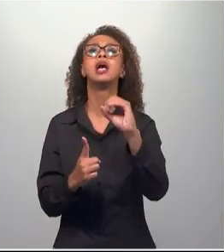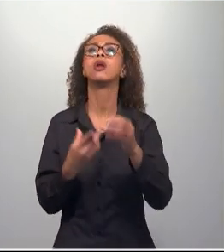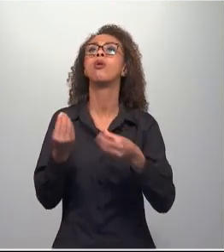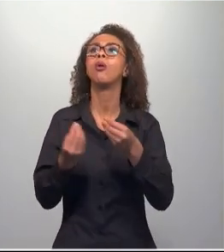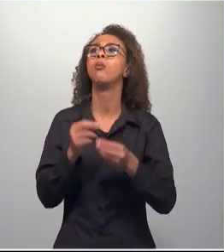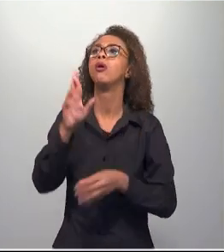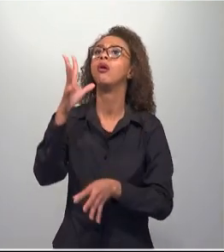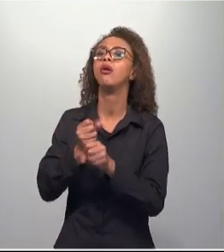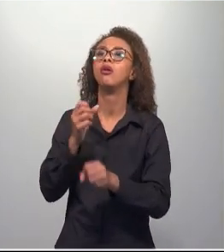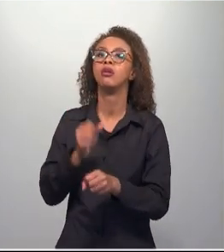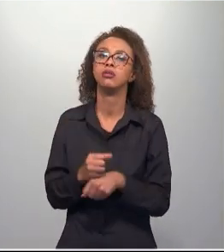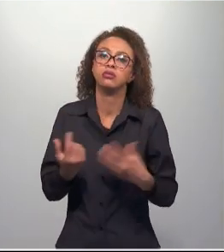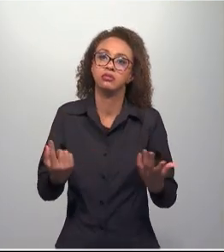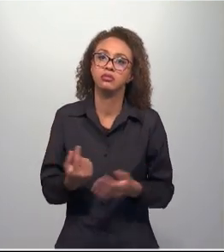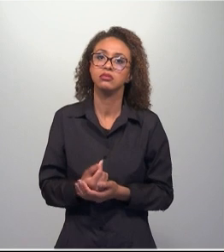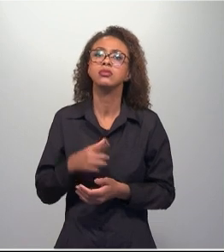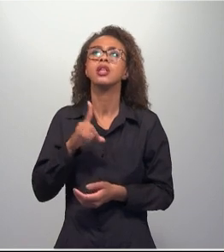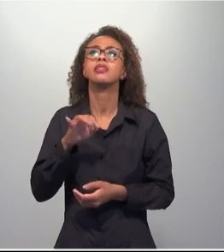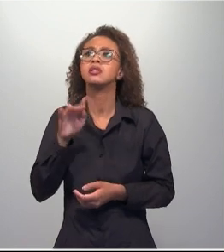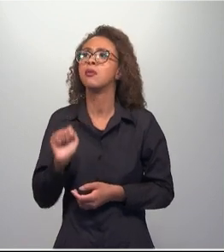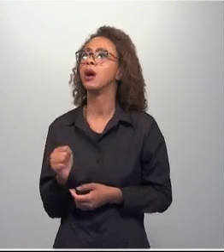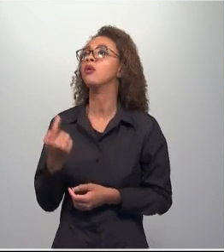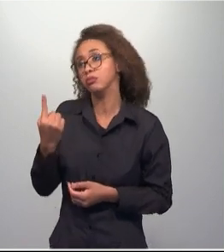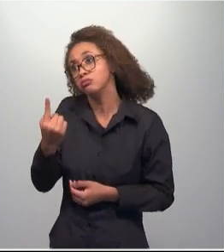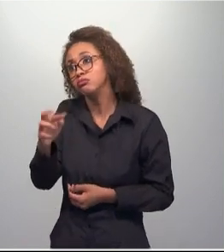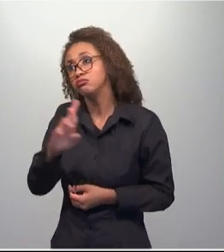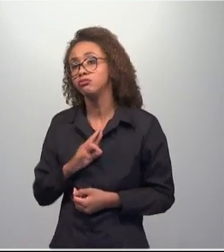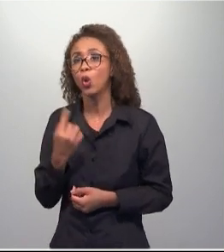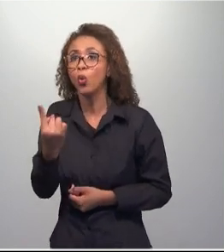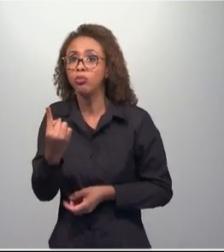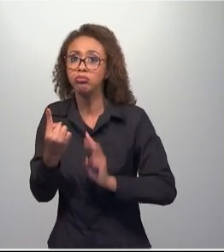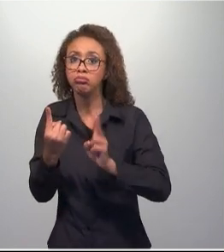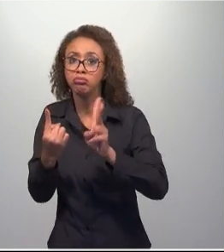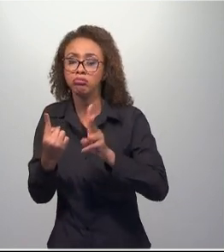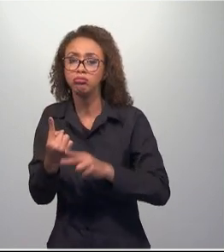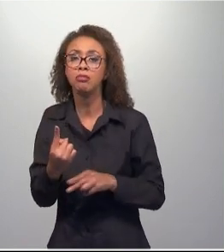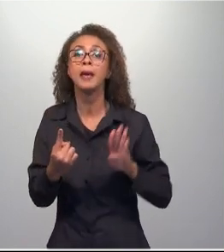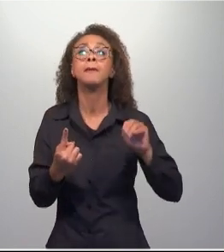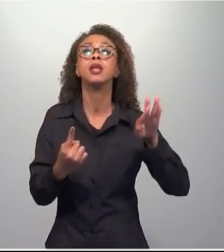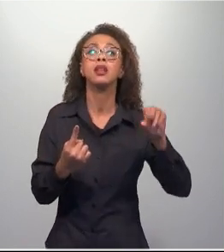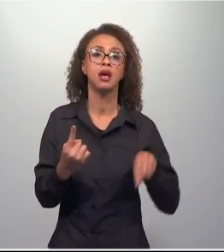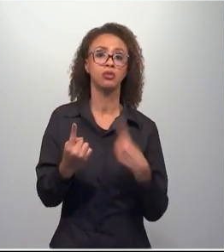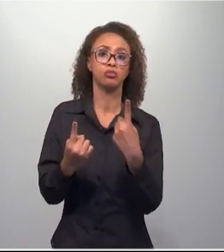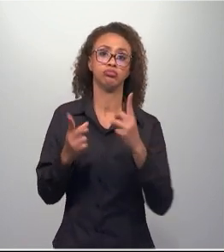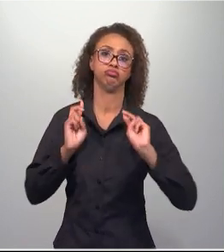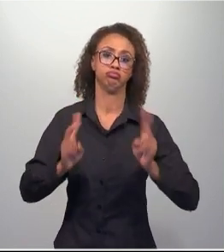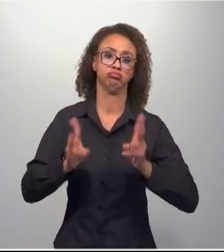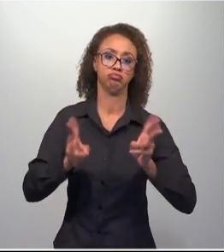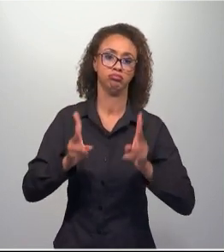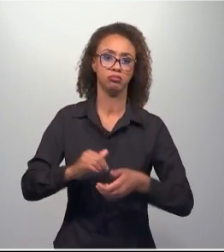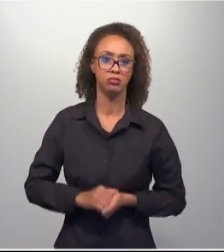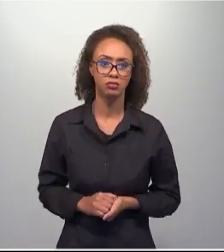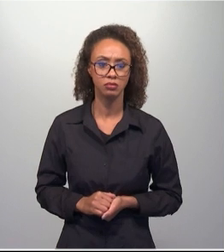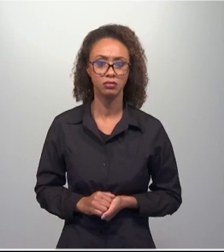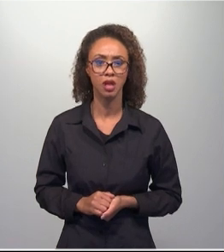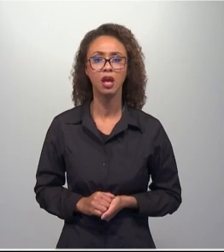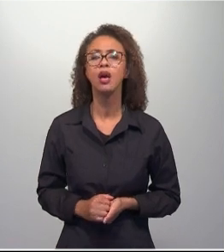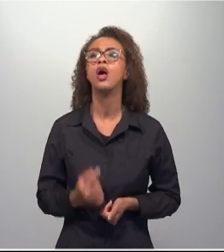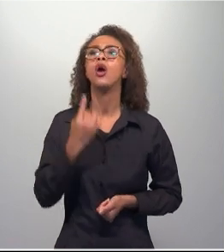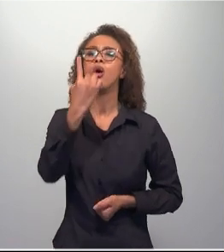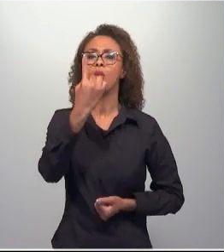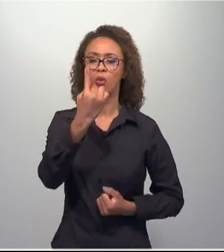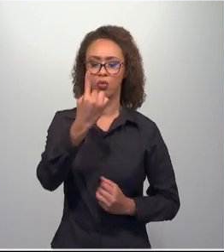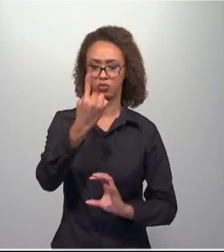decimal 1 em binário 1 também aqui mas é um de novo um mais